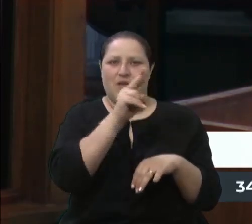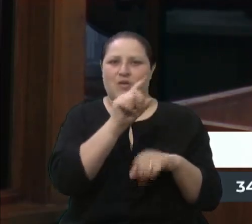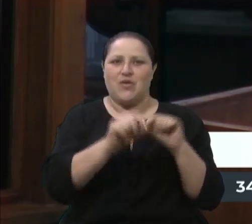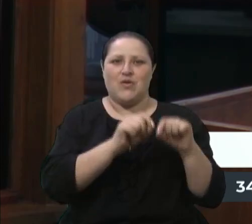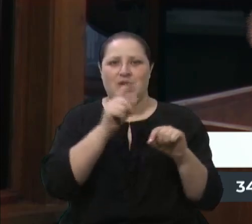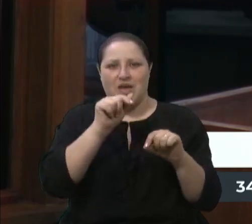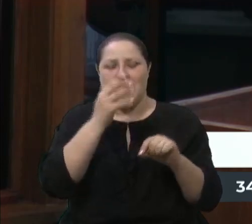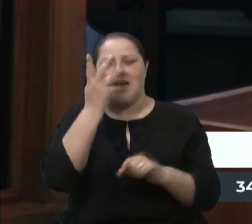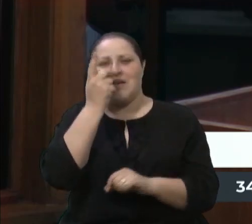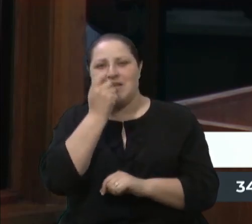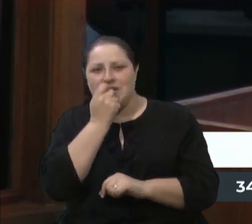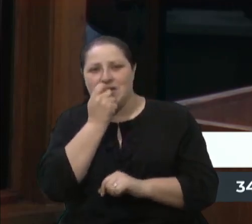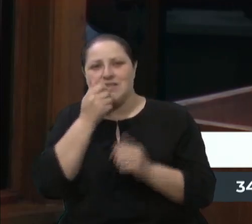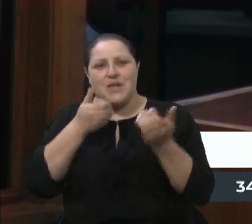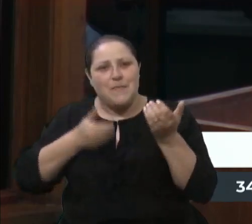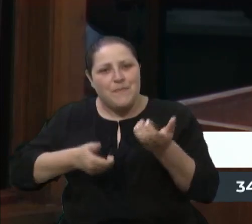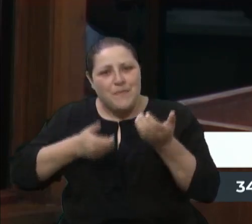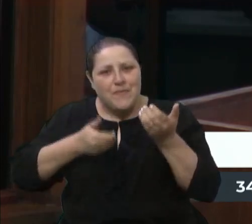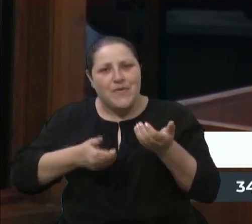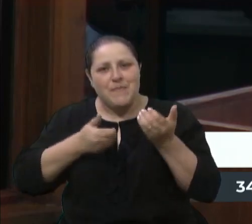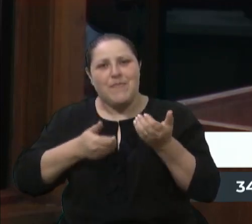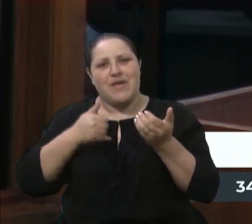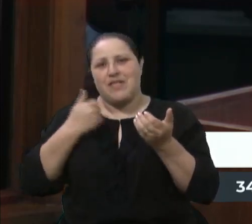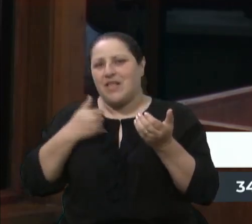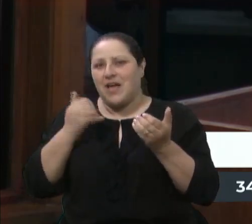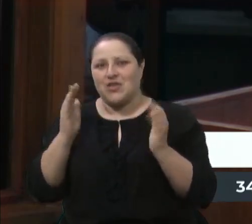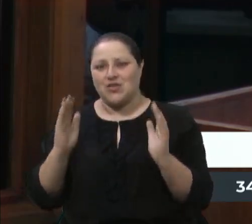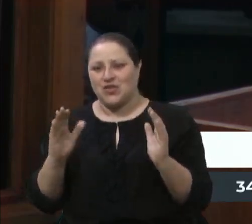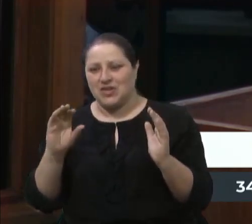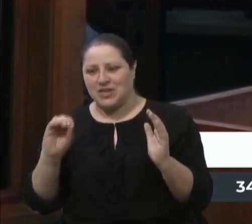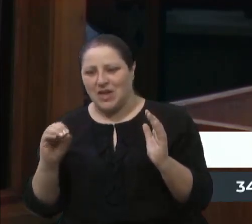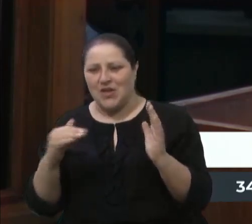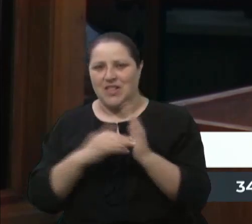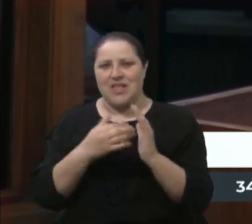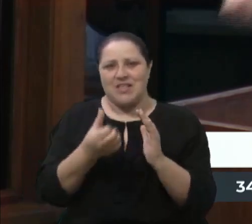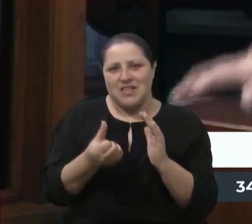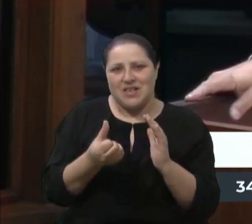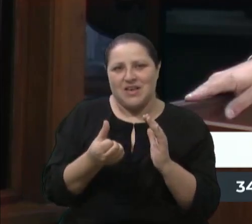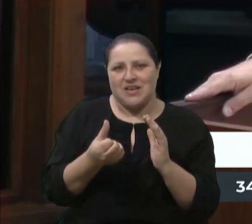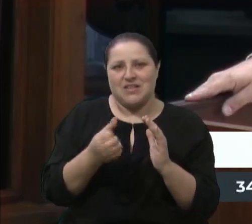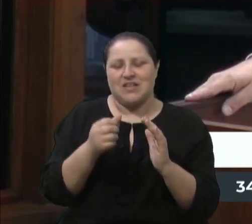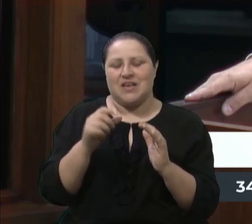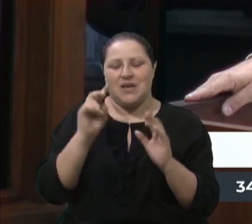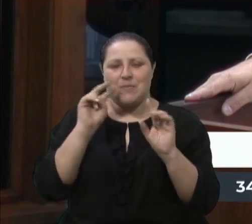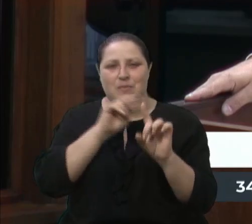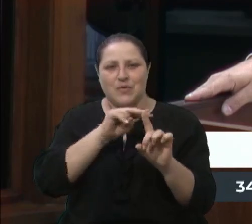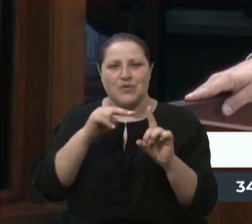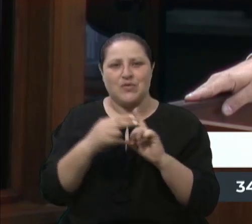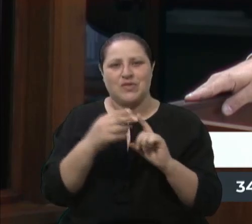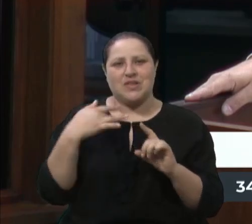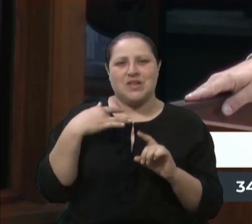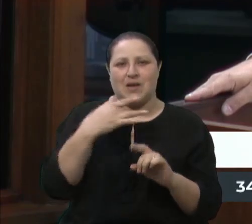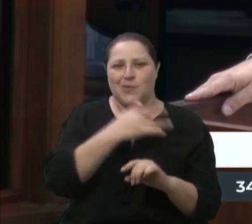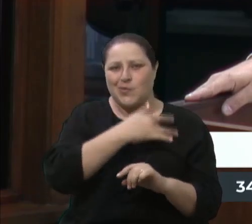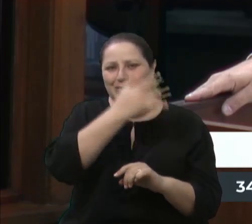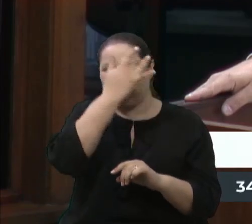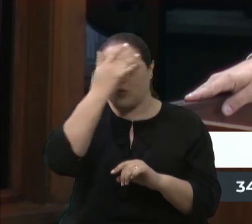desenvolvimento físico, de saúde, emocional, que ficam 8 horas